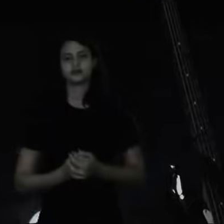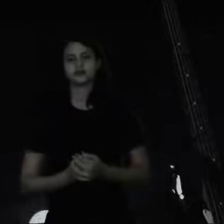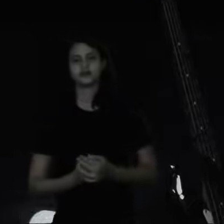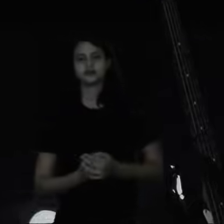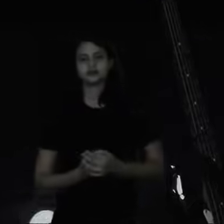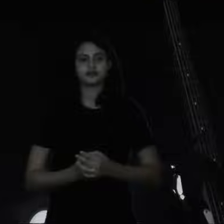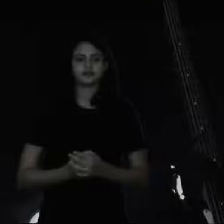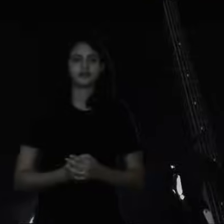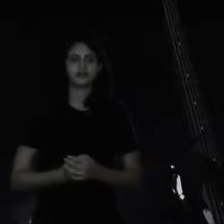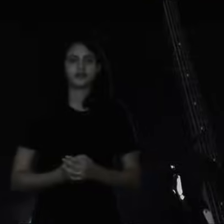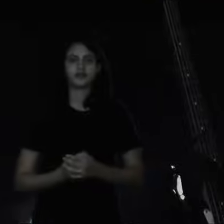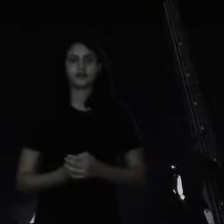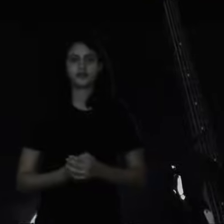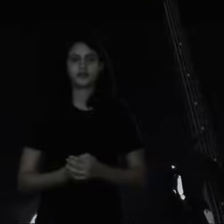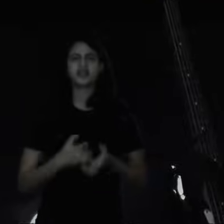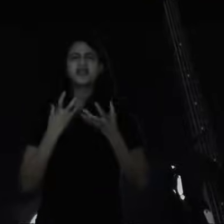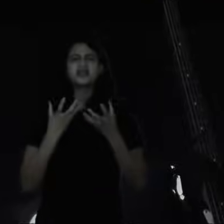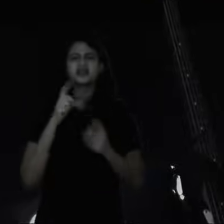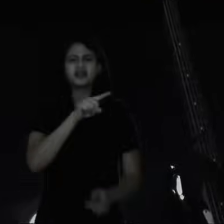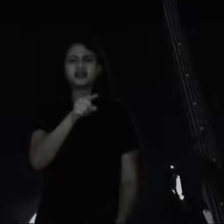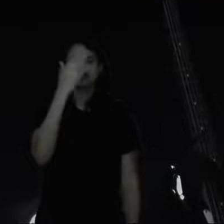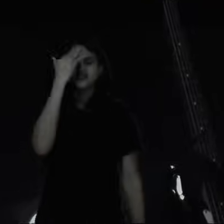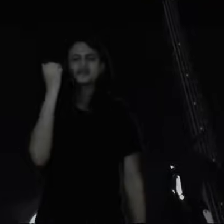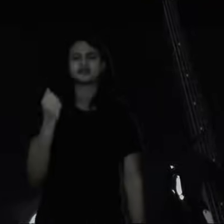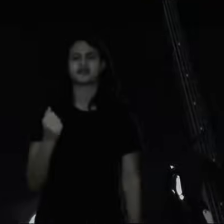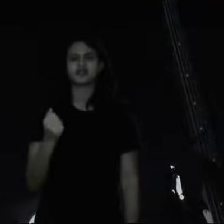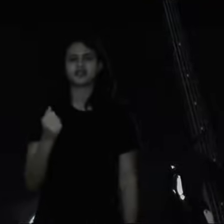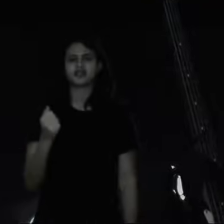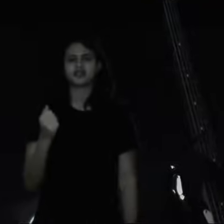Eu só quero que você entenda uma coisa: todo mundo,